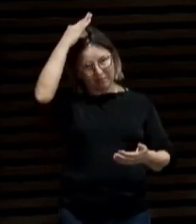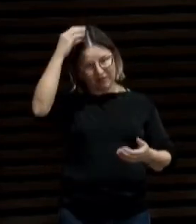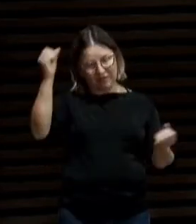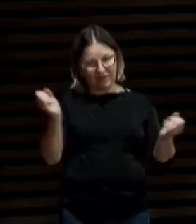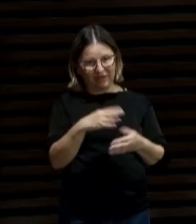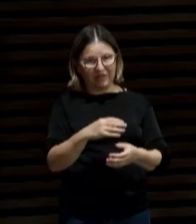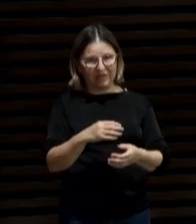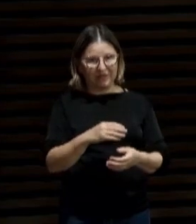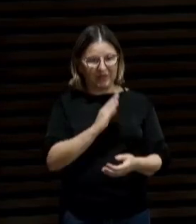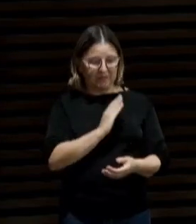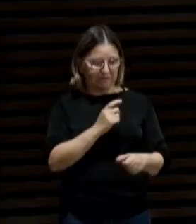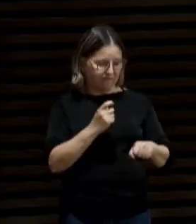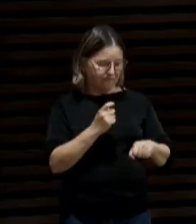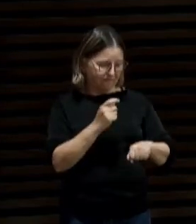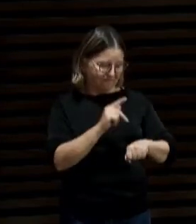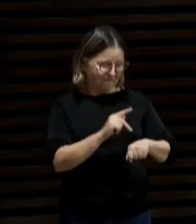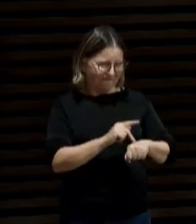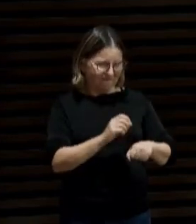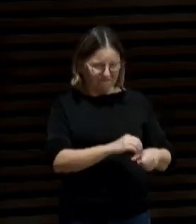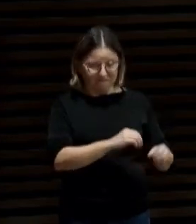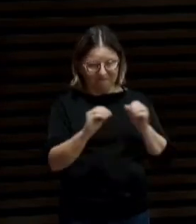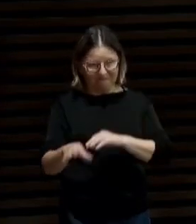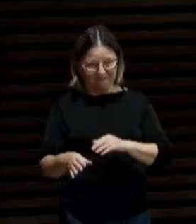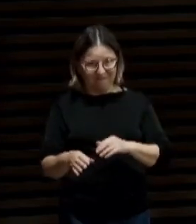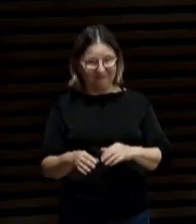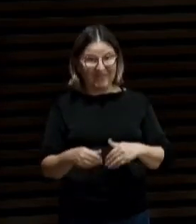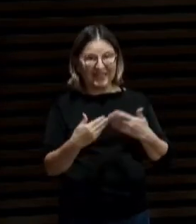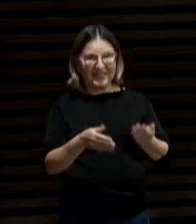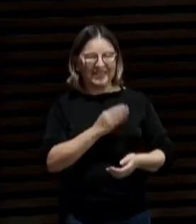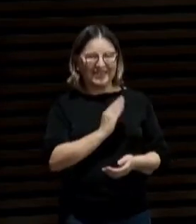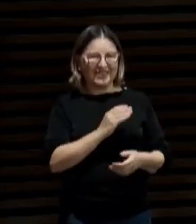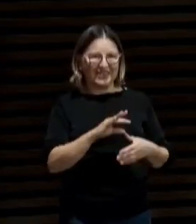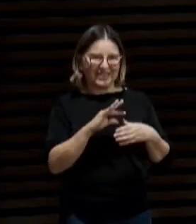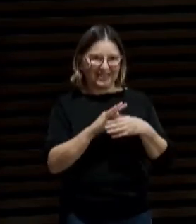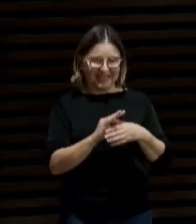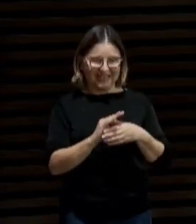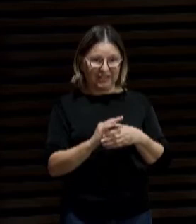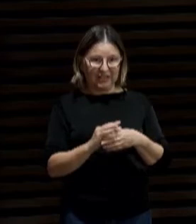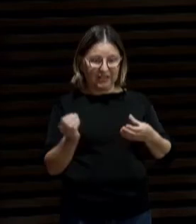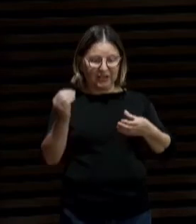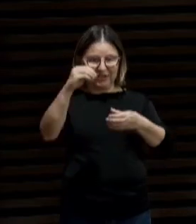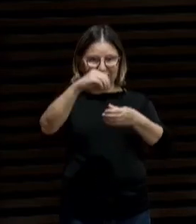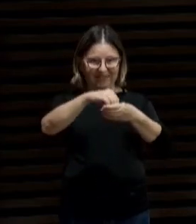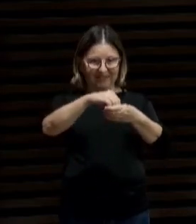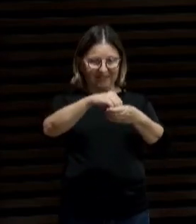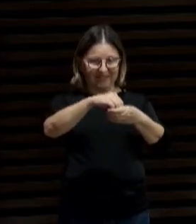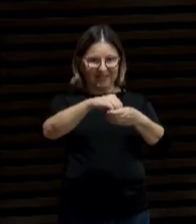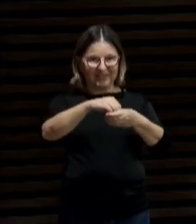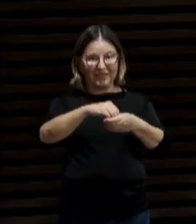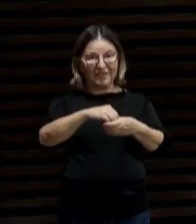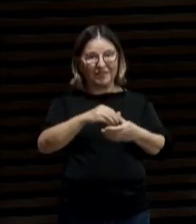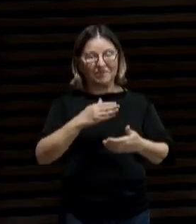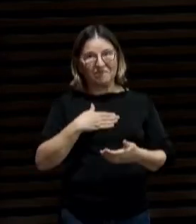pedra e vos darei um coração de carne. Porei dentro de vós o meu Espírito com E maiúsculo. E farei com que andeis nos